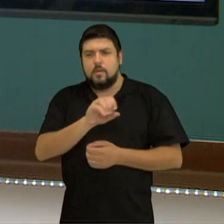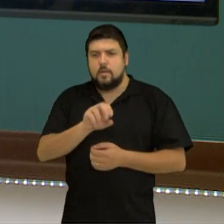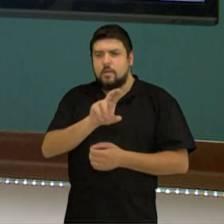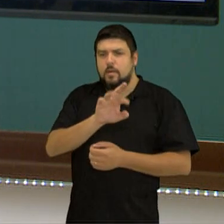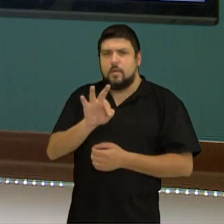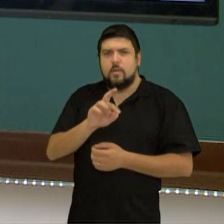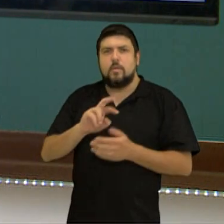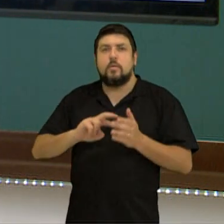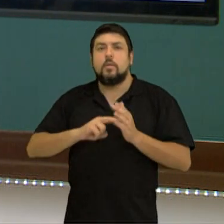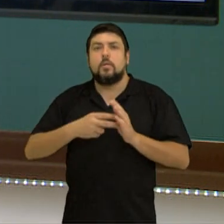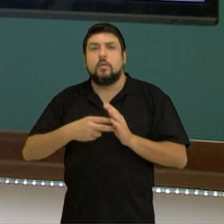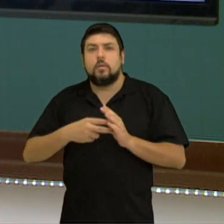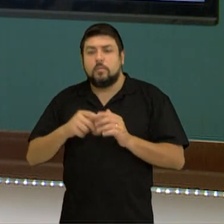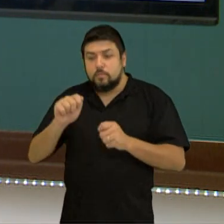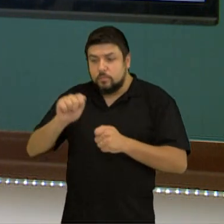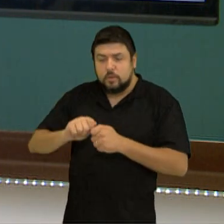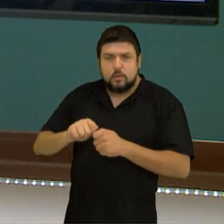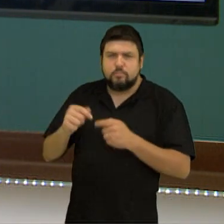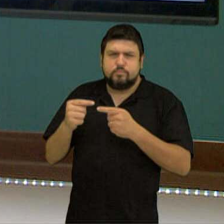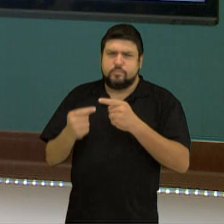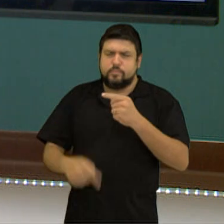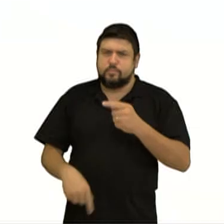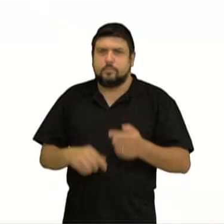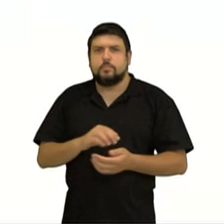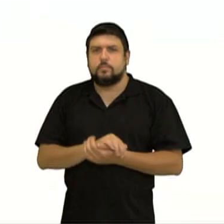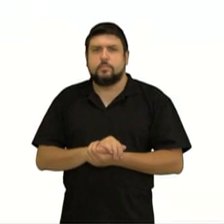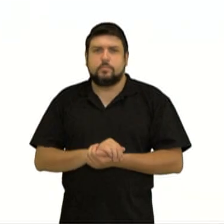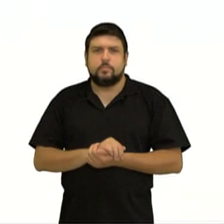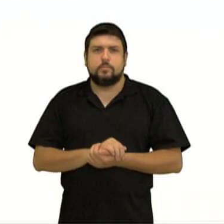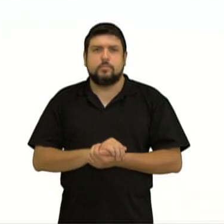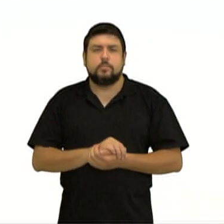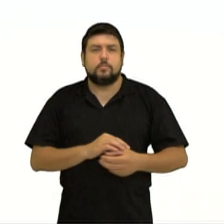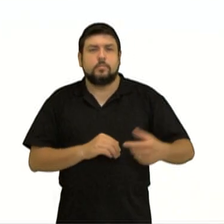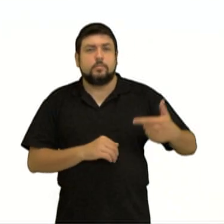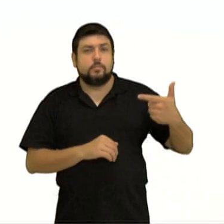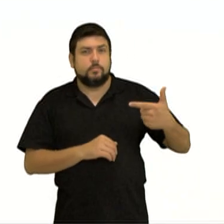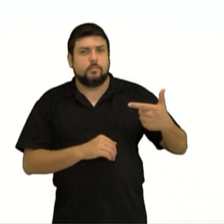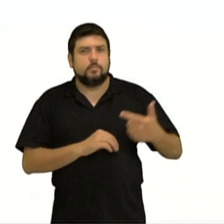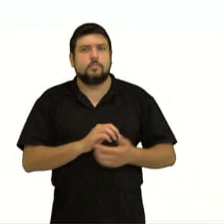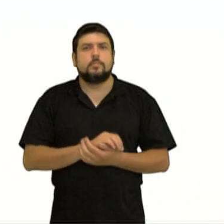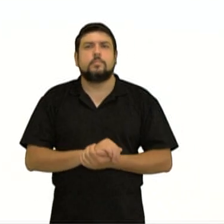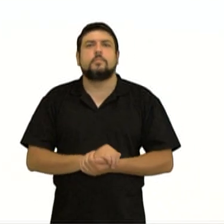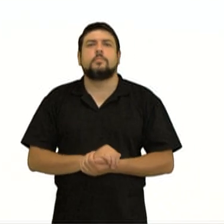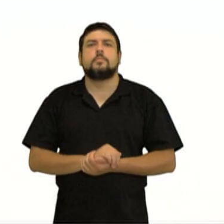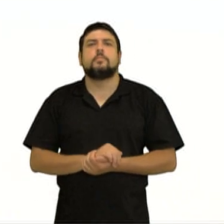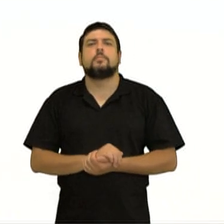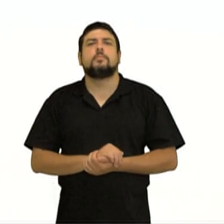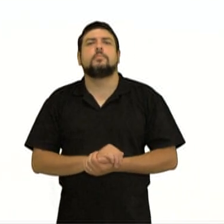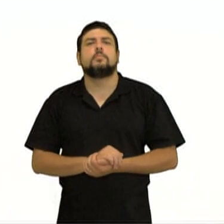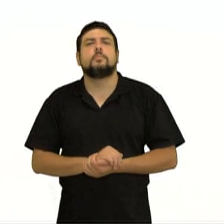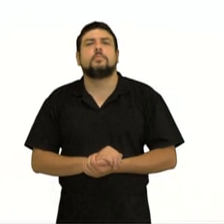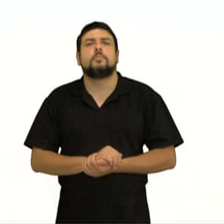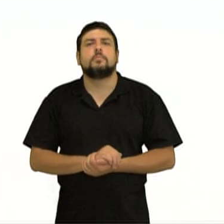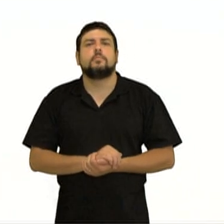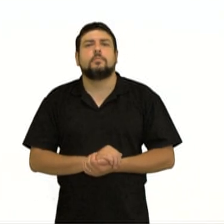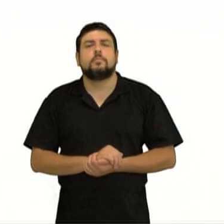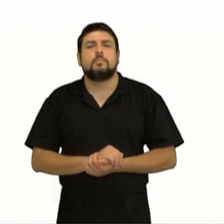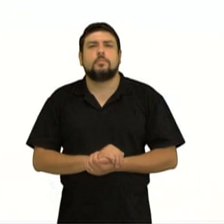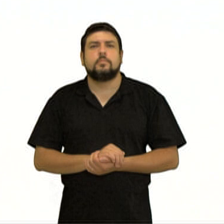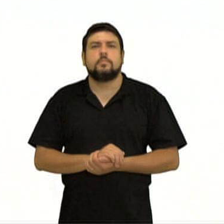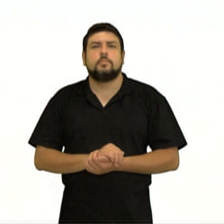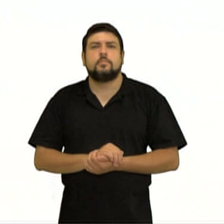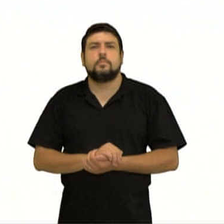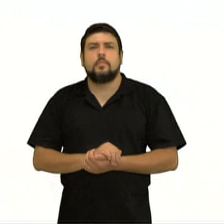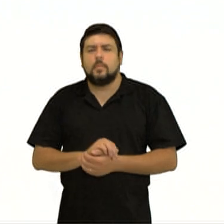Tá ok? Number 2. Stop making up strange excuses. Please say the truth. Pare